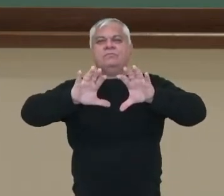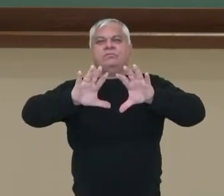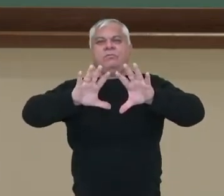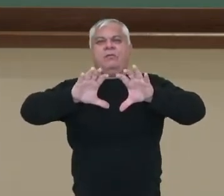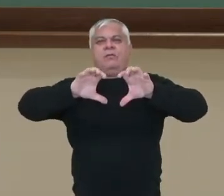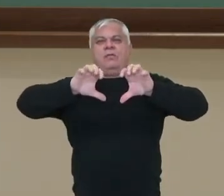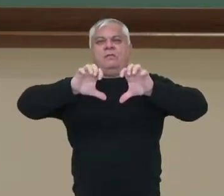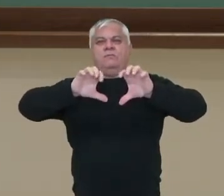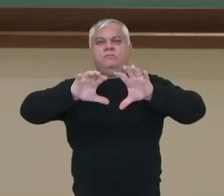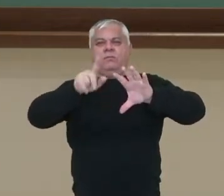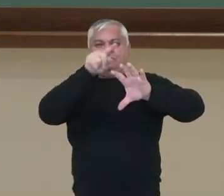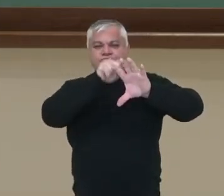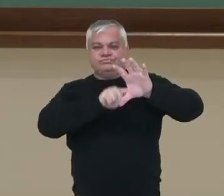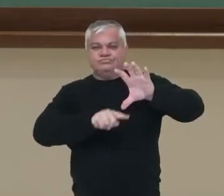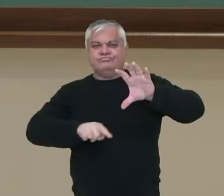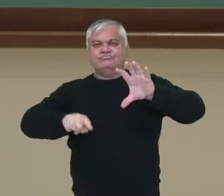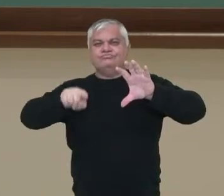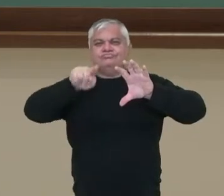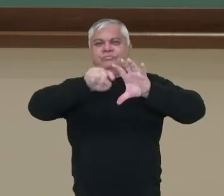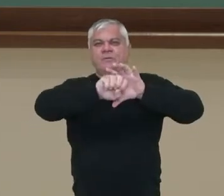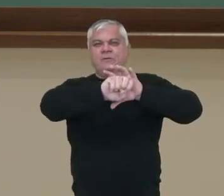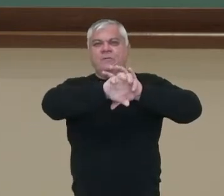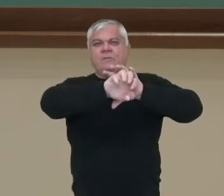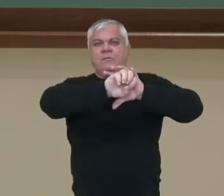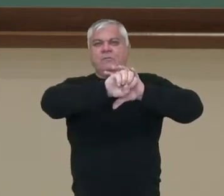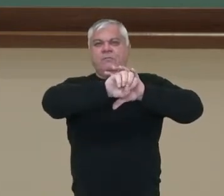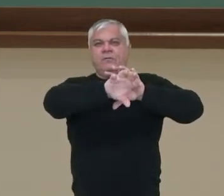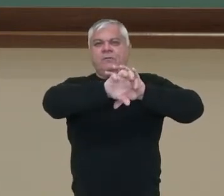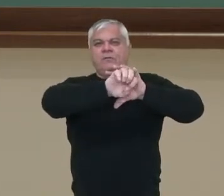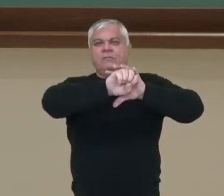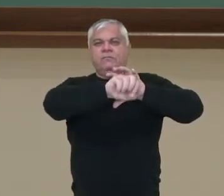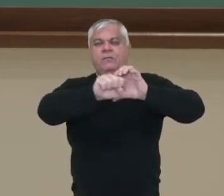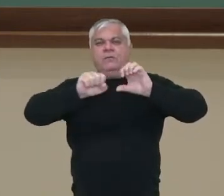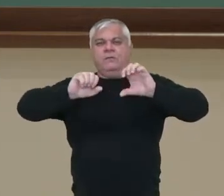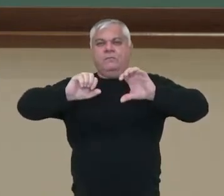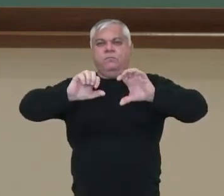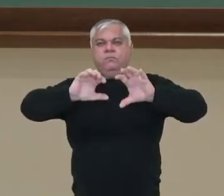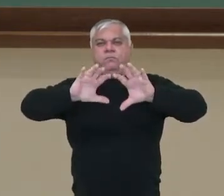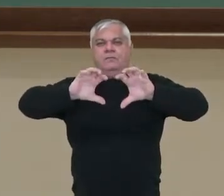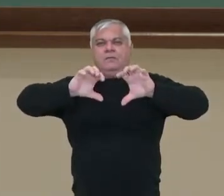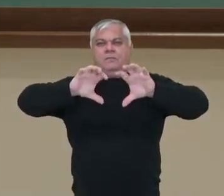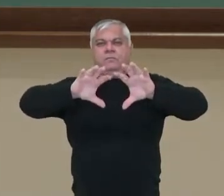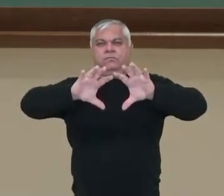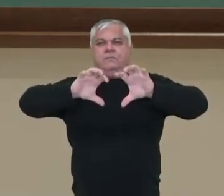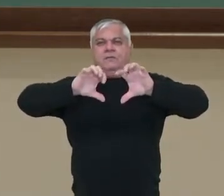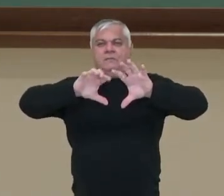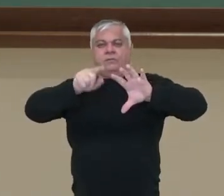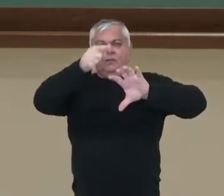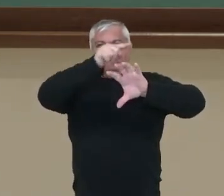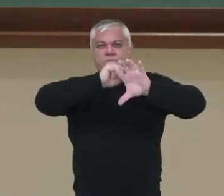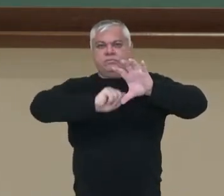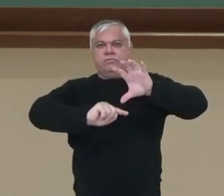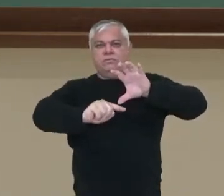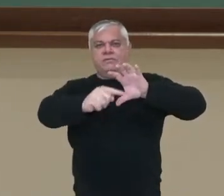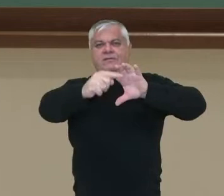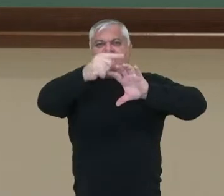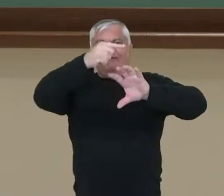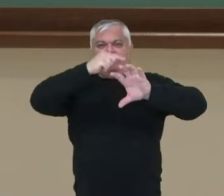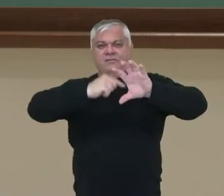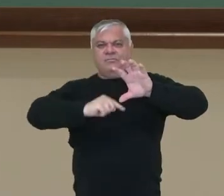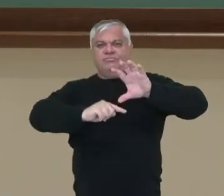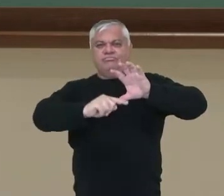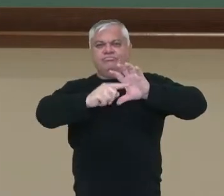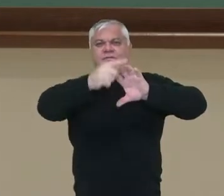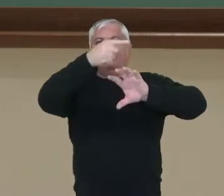circulação sistêmica. Então, é entre o coração e o corpo todo. Ok? A circulação pulmonar é entre